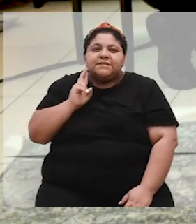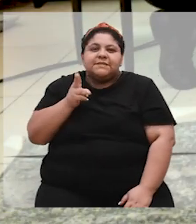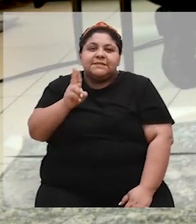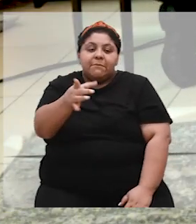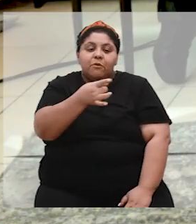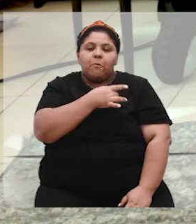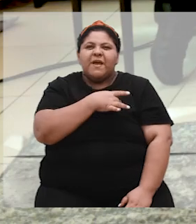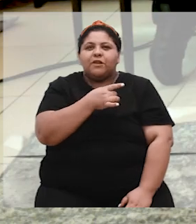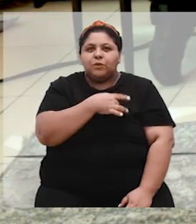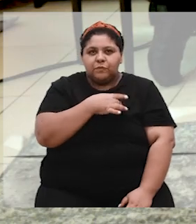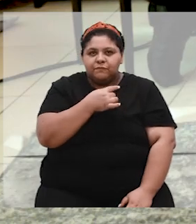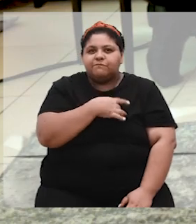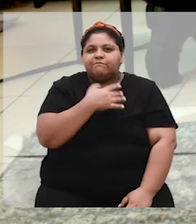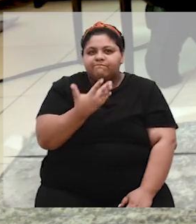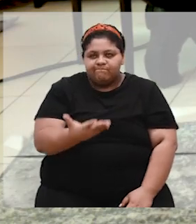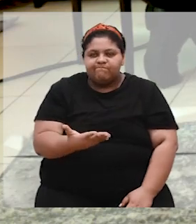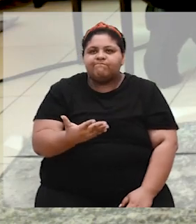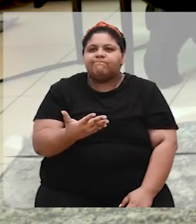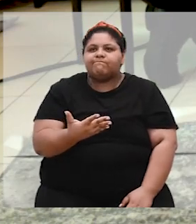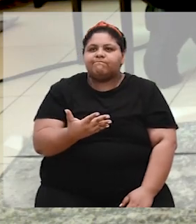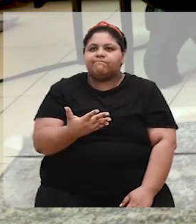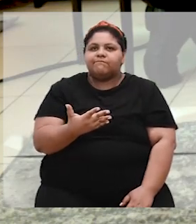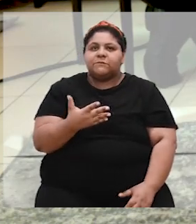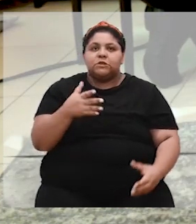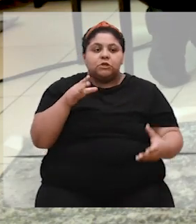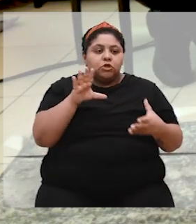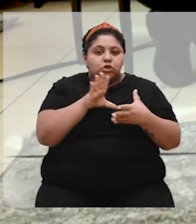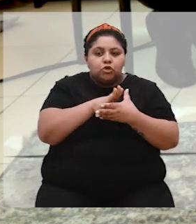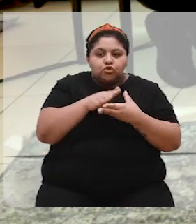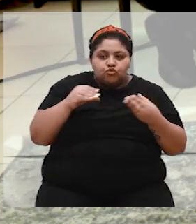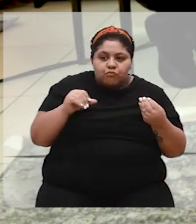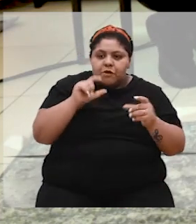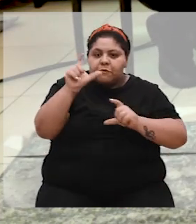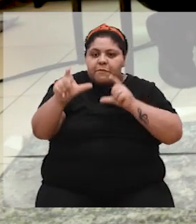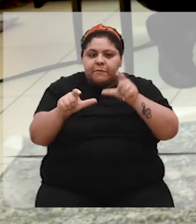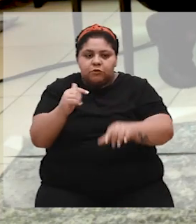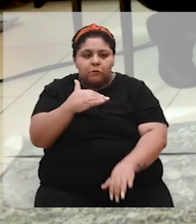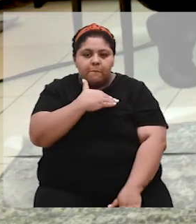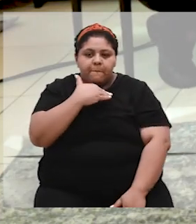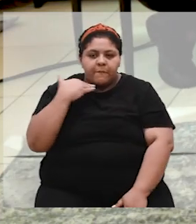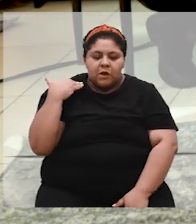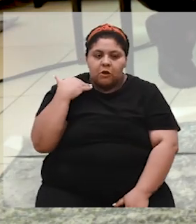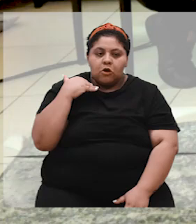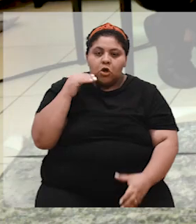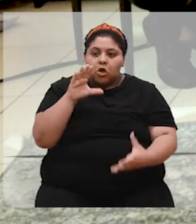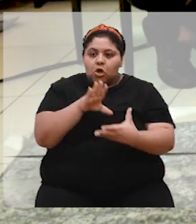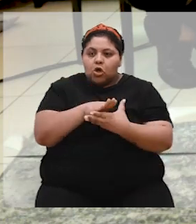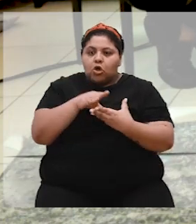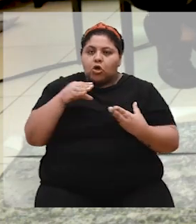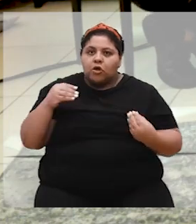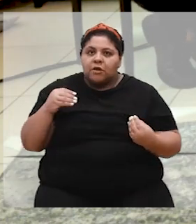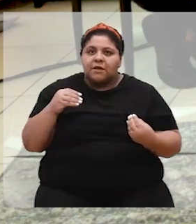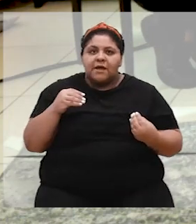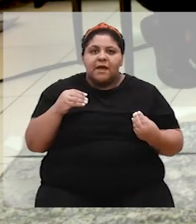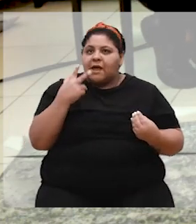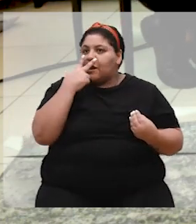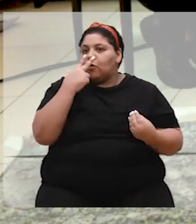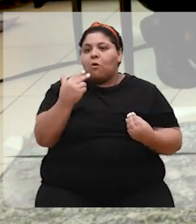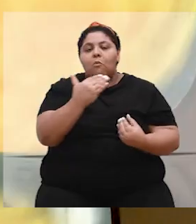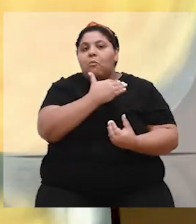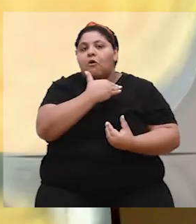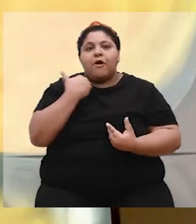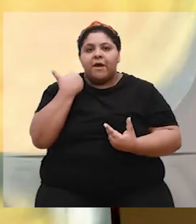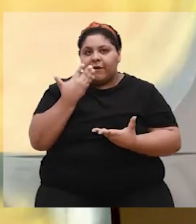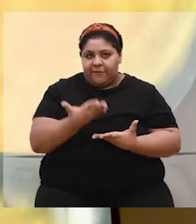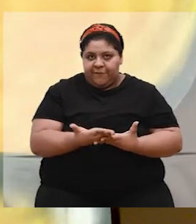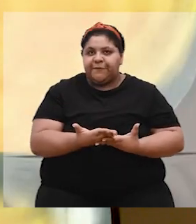com muito medo, né, com desaparecimentos de pessoas, mortes. Desaparecer significava morrer,